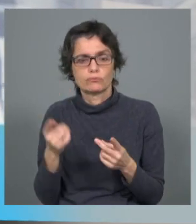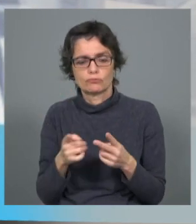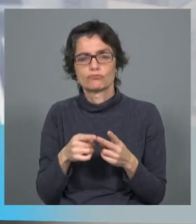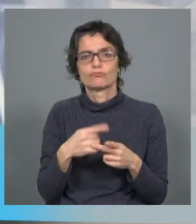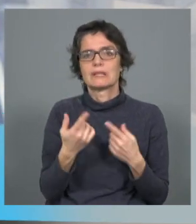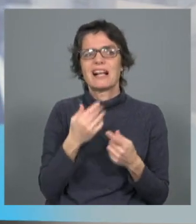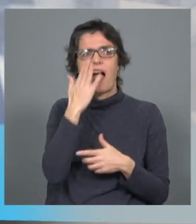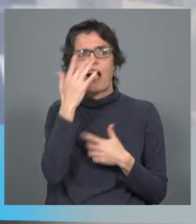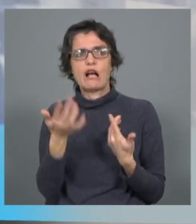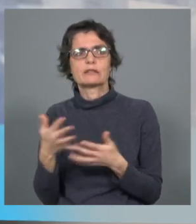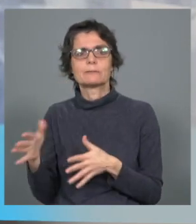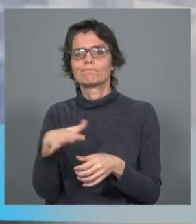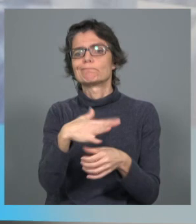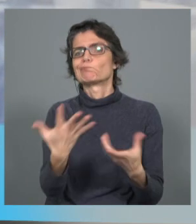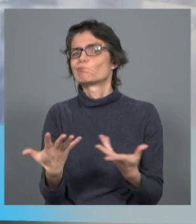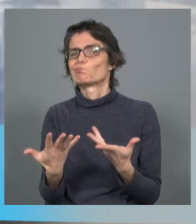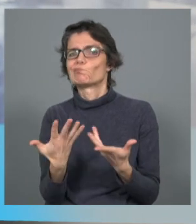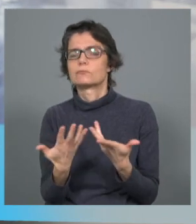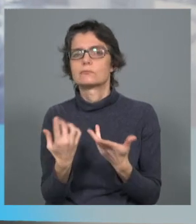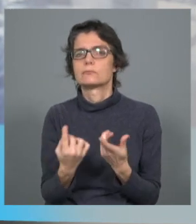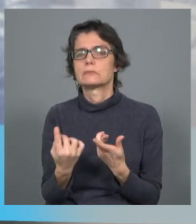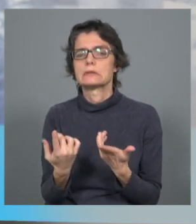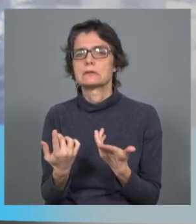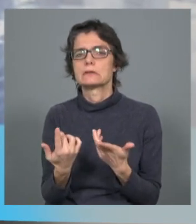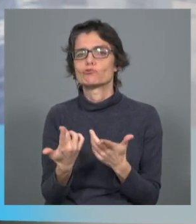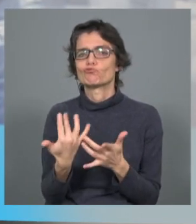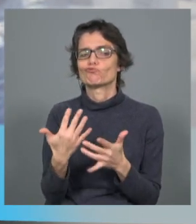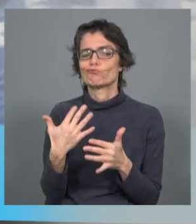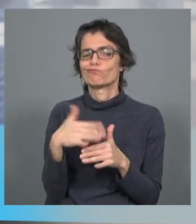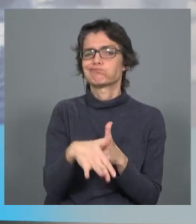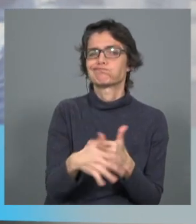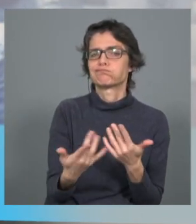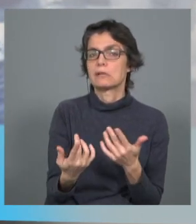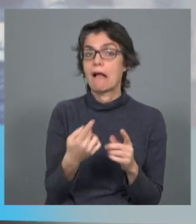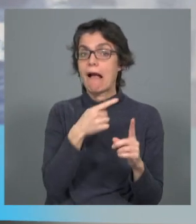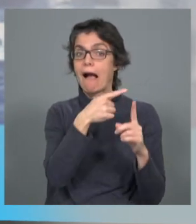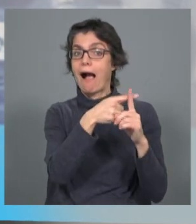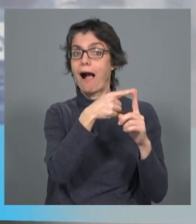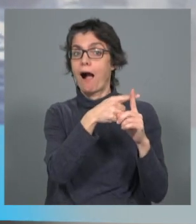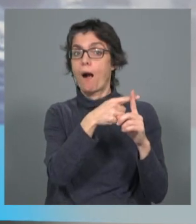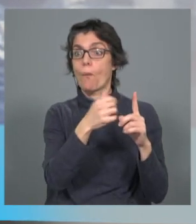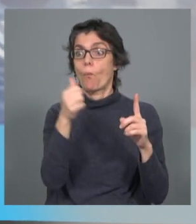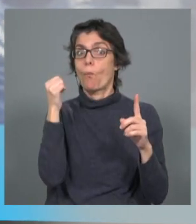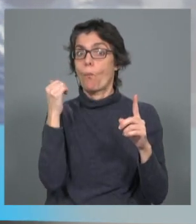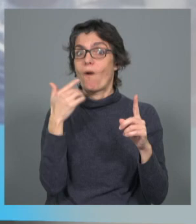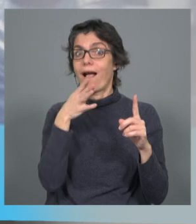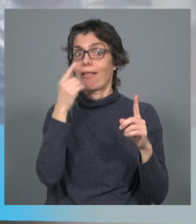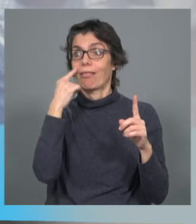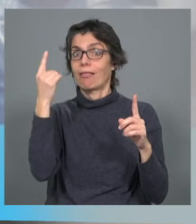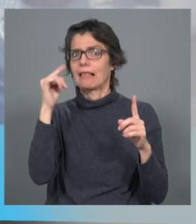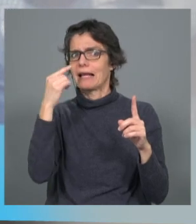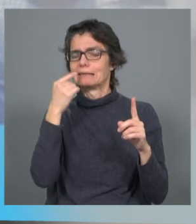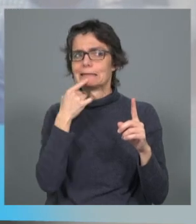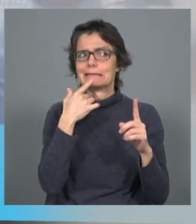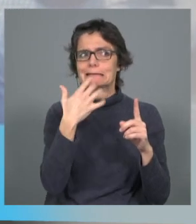parece encaminhar-se para um provável fracasso. A cruz que já tinha sido anunciada está cada vez no horizonte. O que